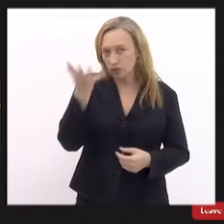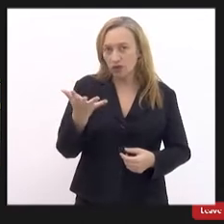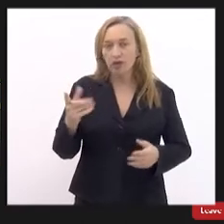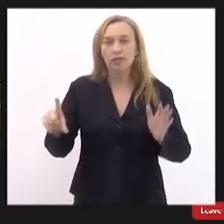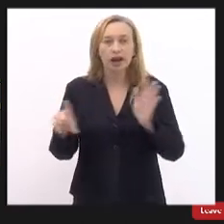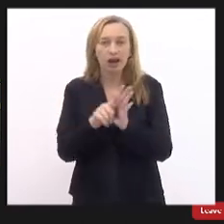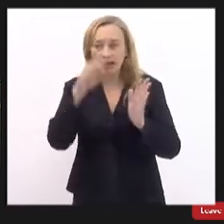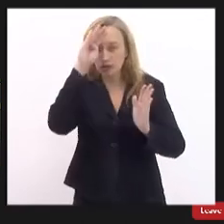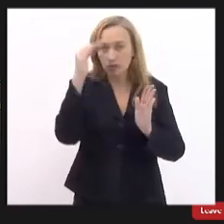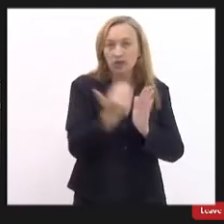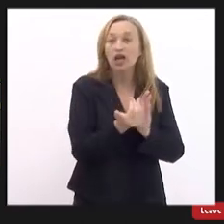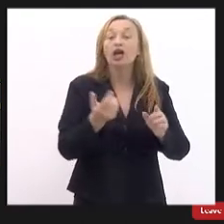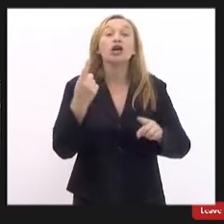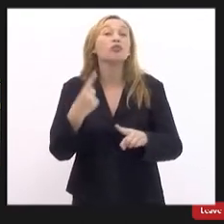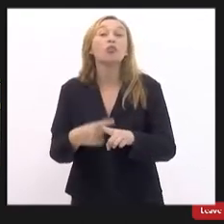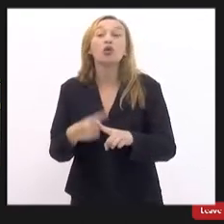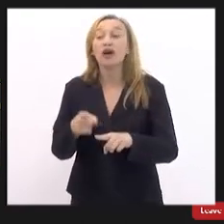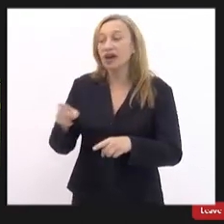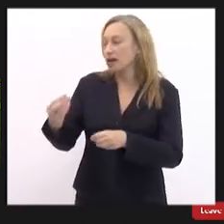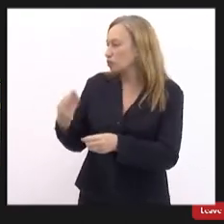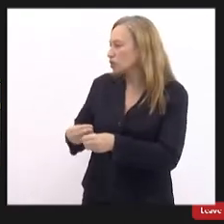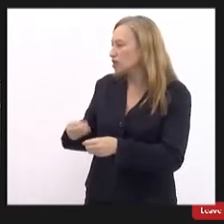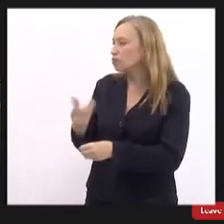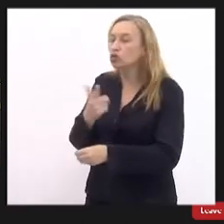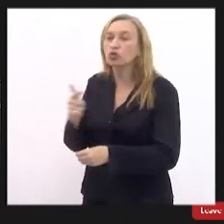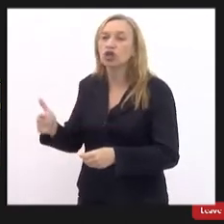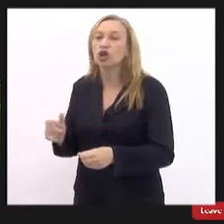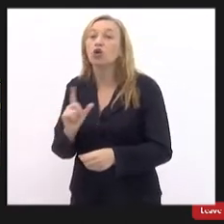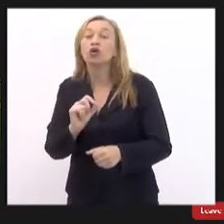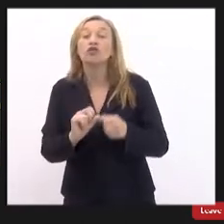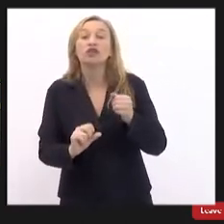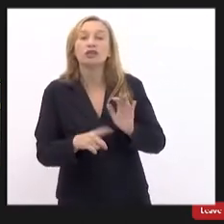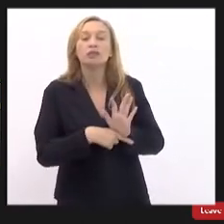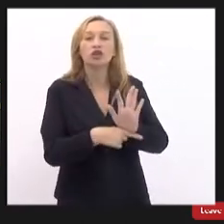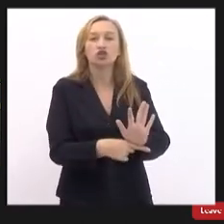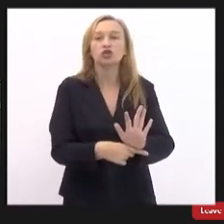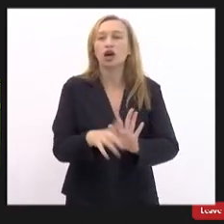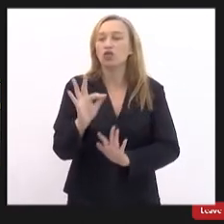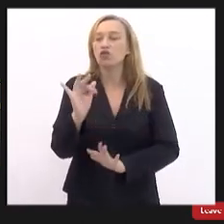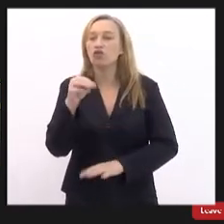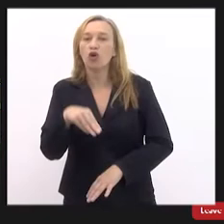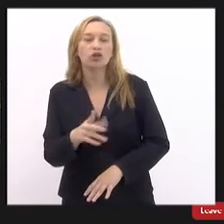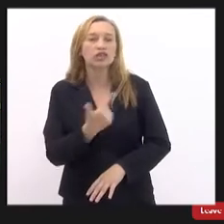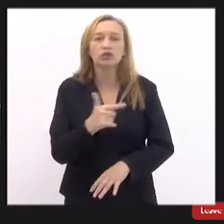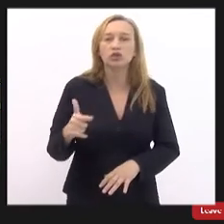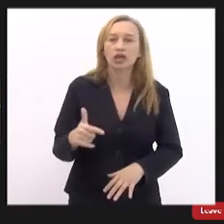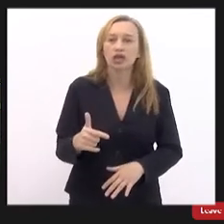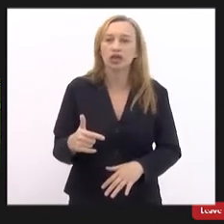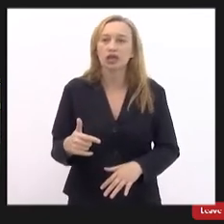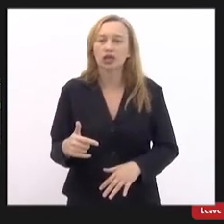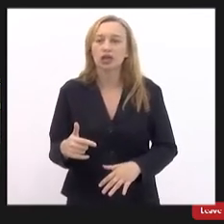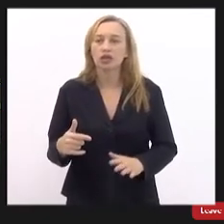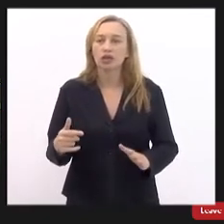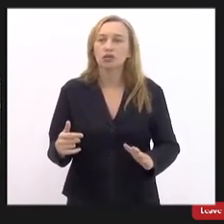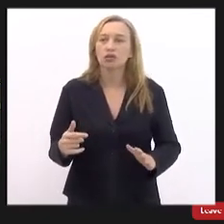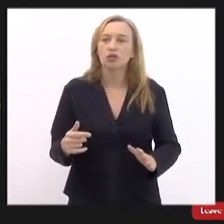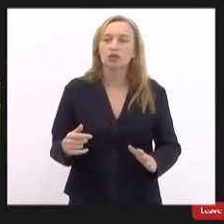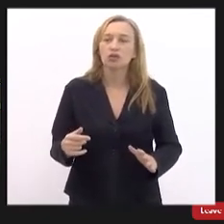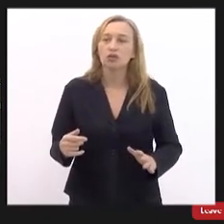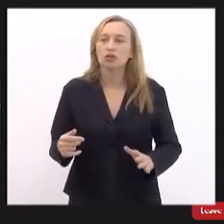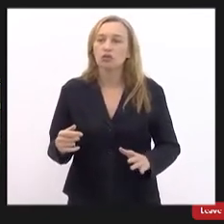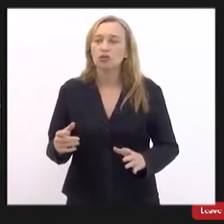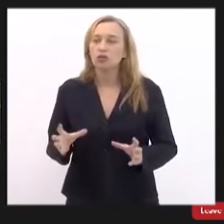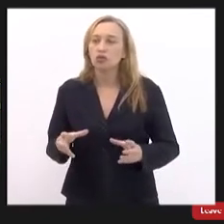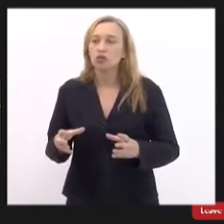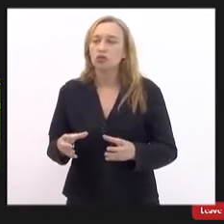aplicada, e o porquê aquele município ainda não tem. O que fazer para ajudar aquele fórum que não tem o seu marco legal.